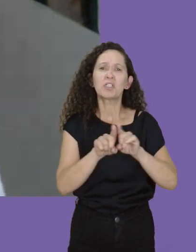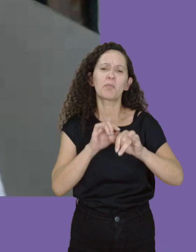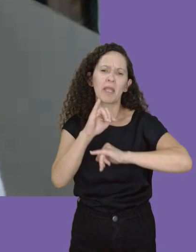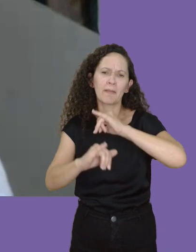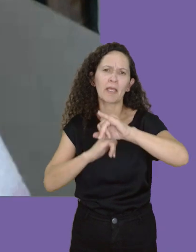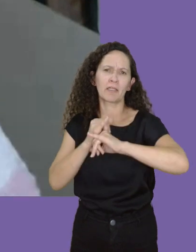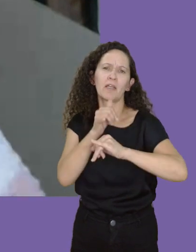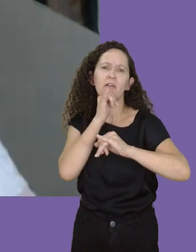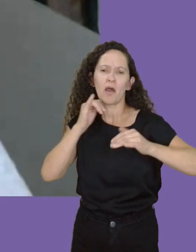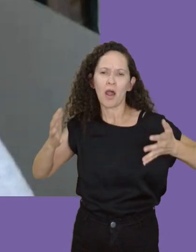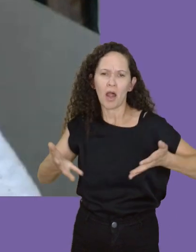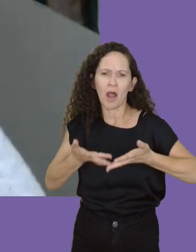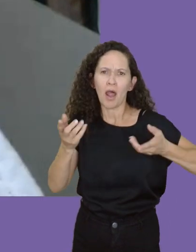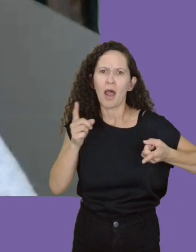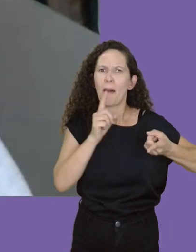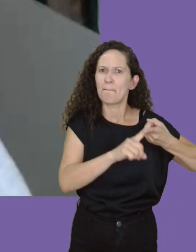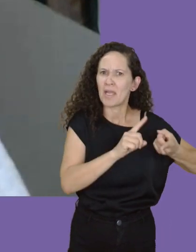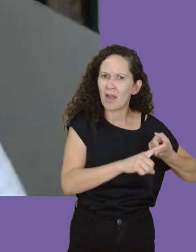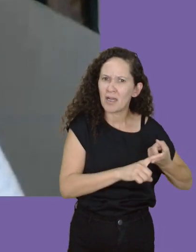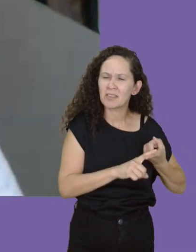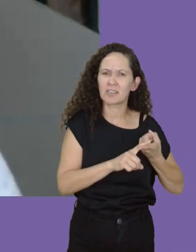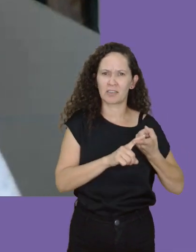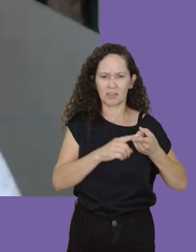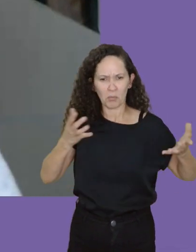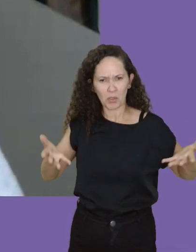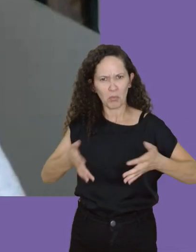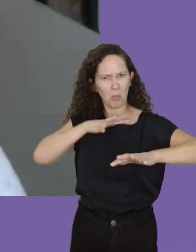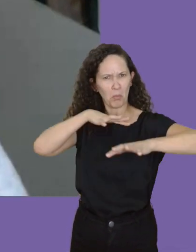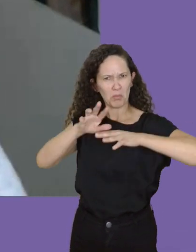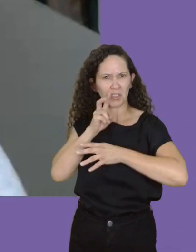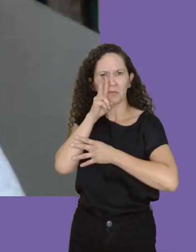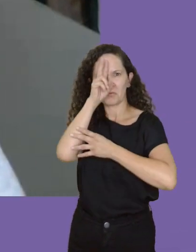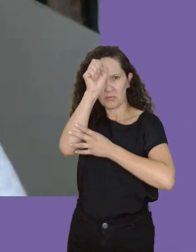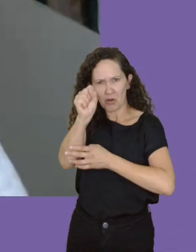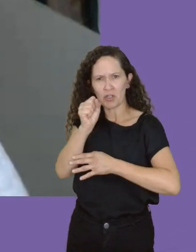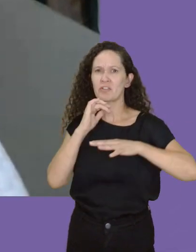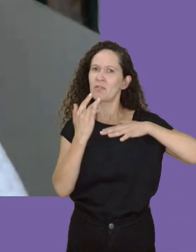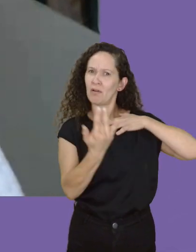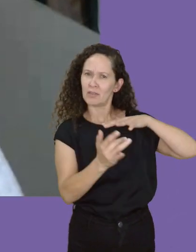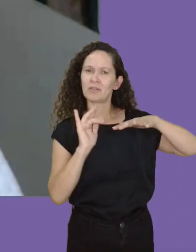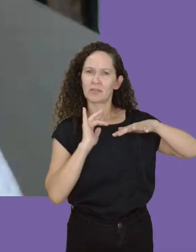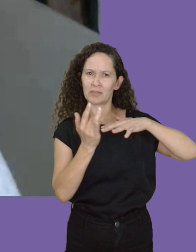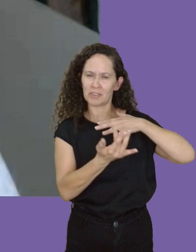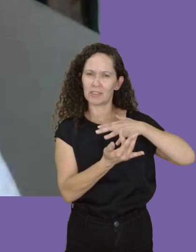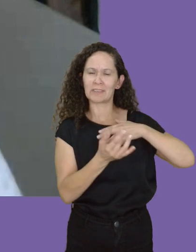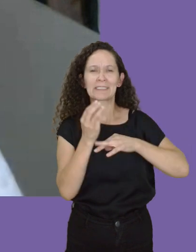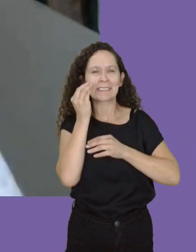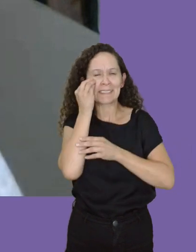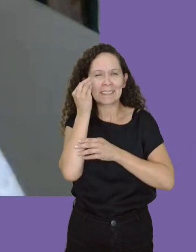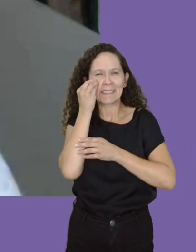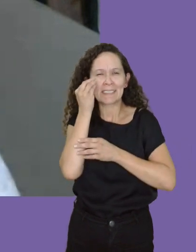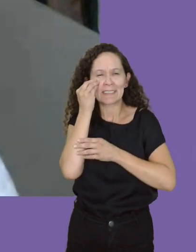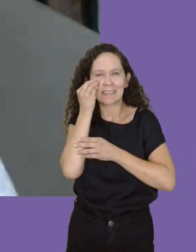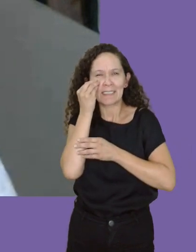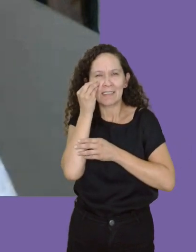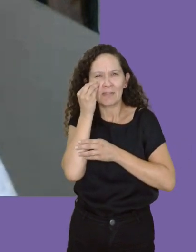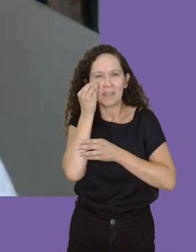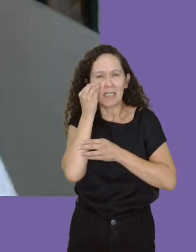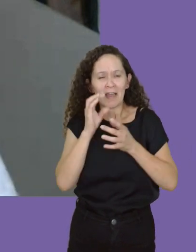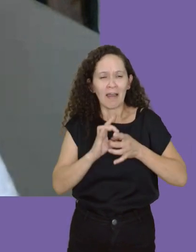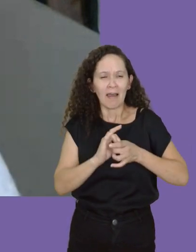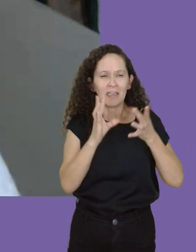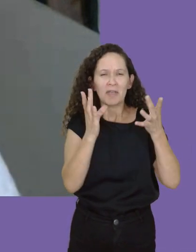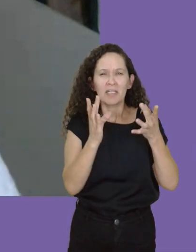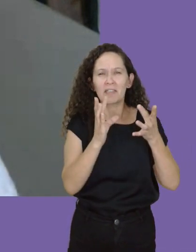promovendo ameaças, né, uma mobilização muito forte nas redes, aí tentando cercear a liberdade